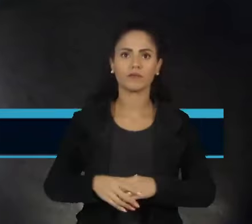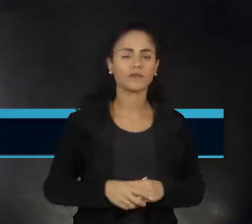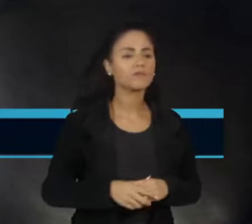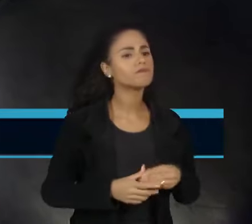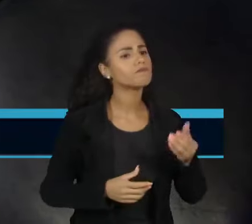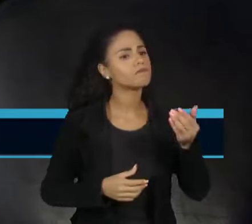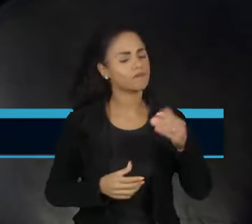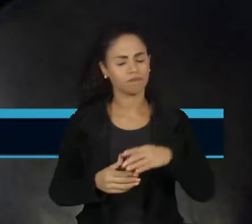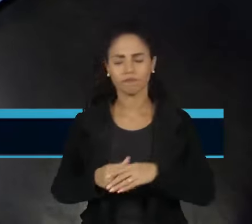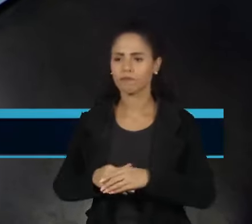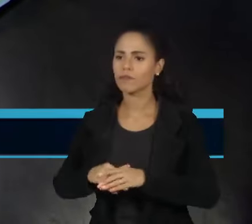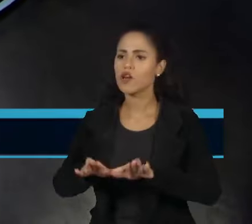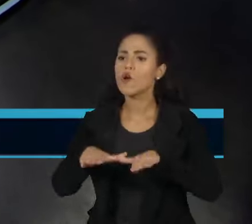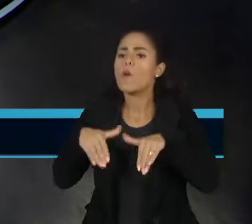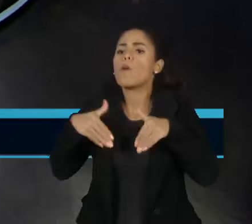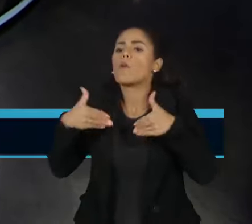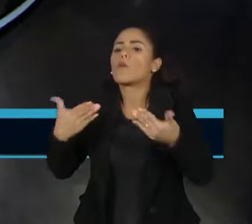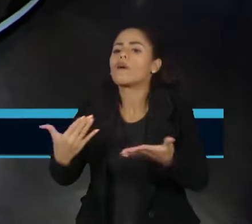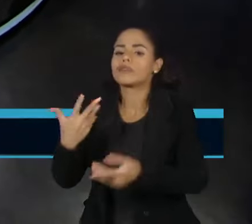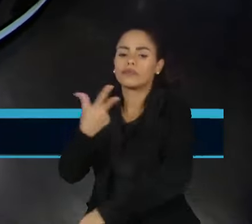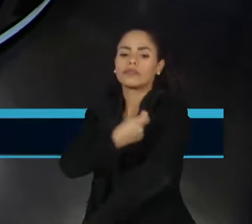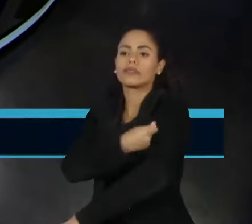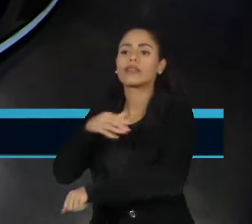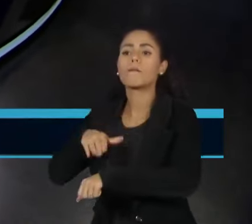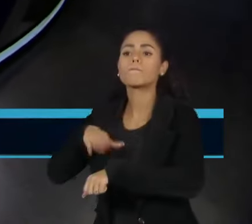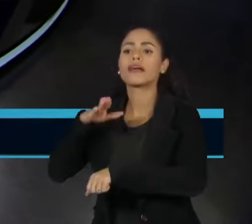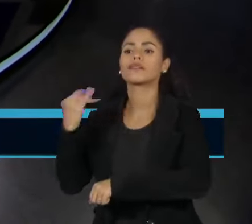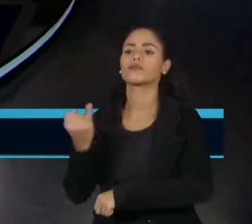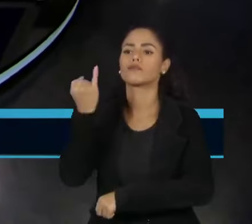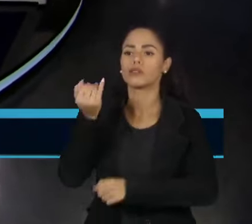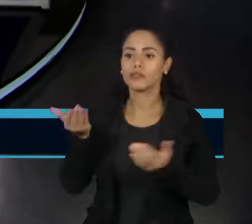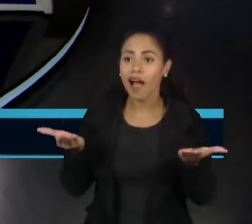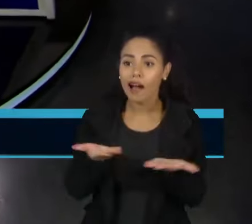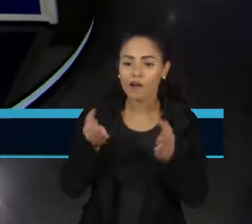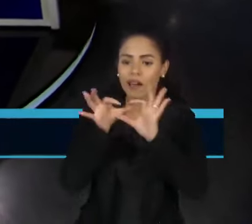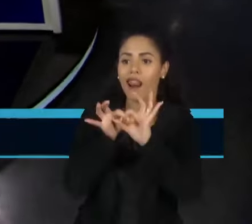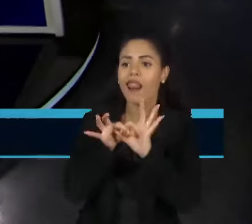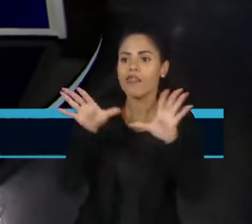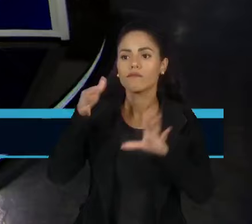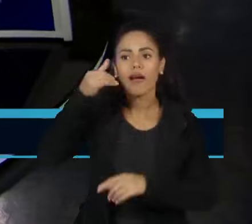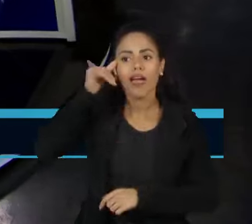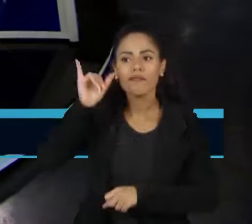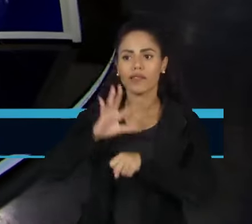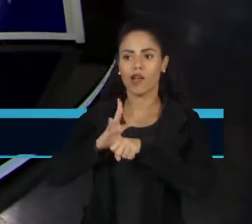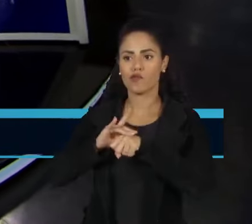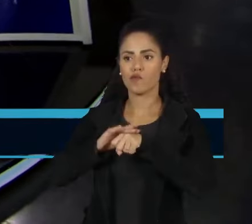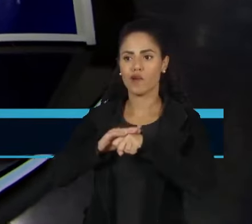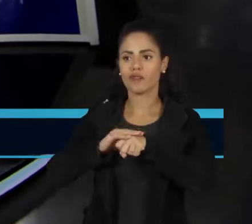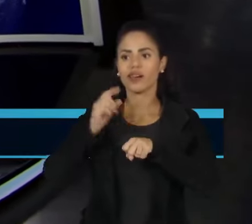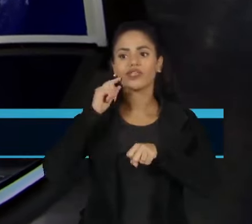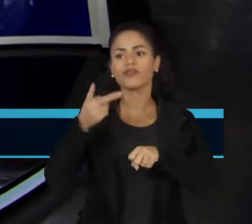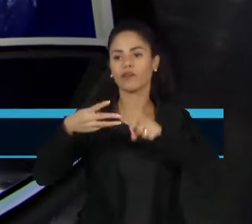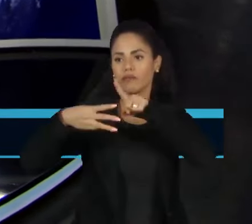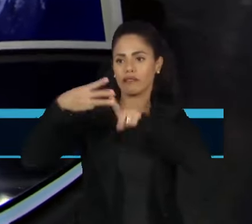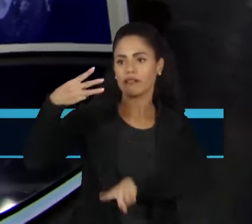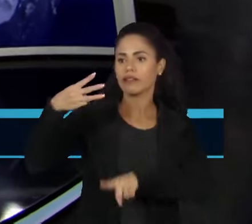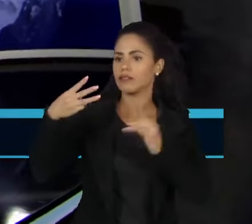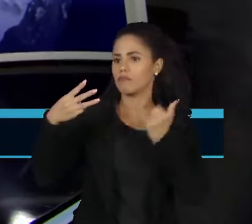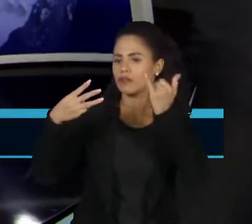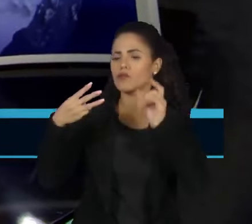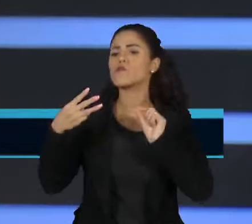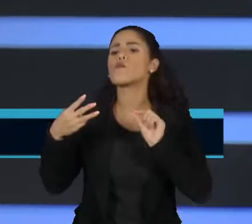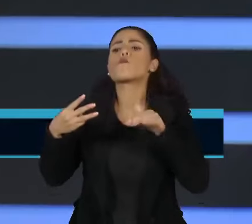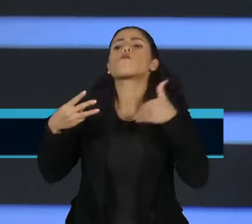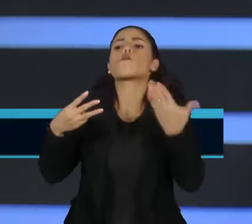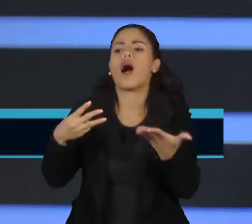Doutor Gonzalo, quais são as vacinas fundamentais e disponíveis neste momento para evitar as doenças listadas na nossa reportagem e